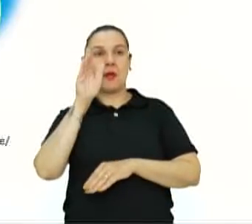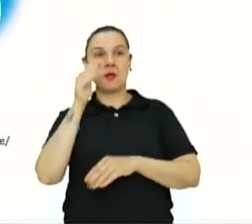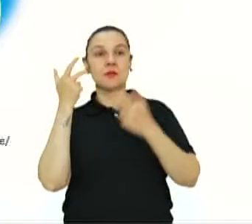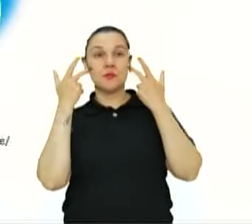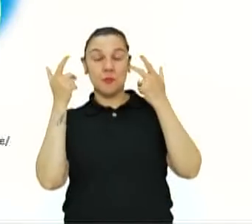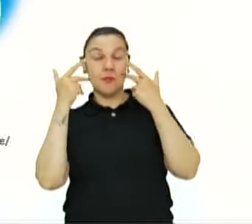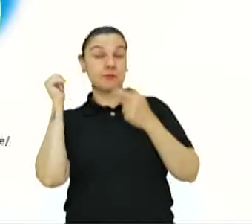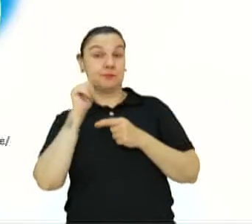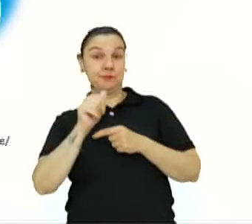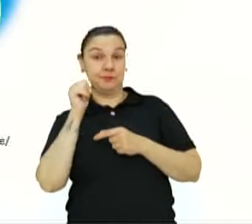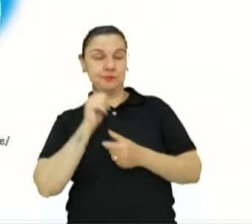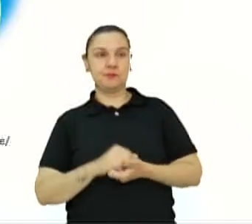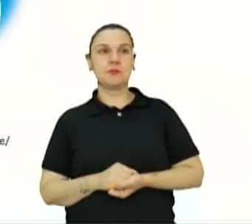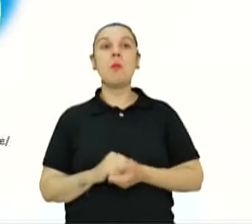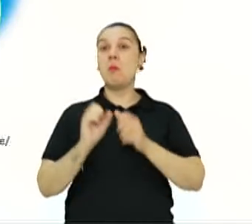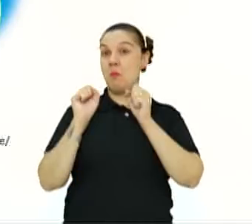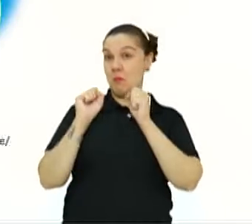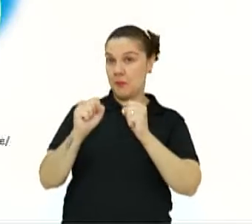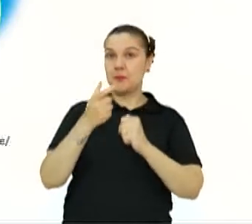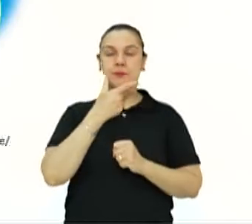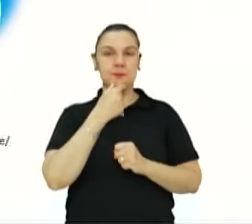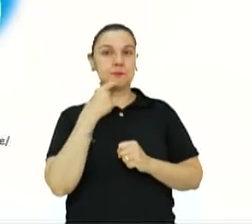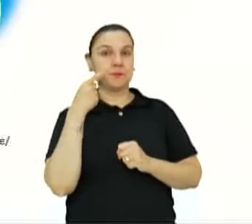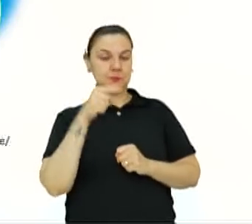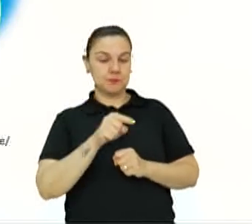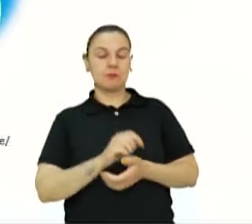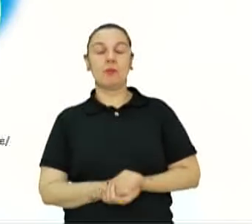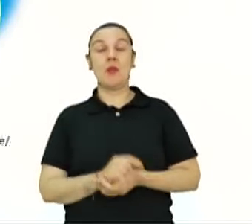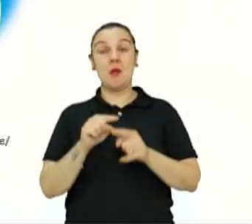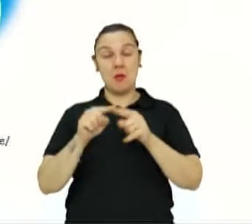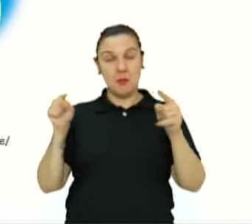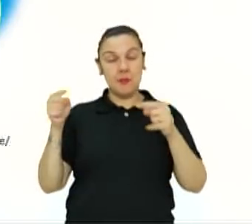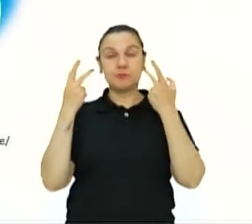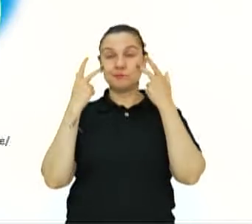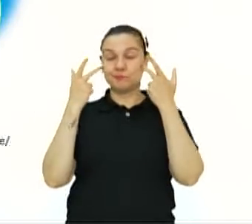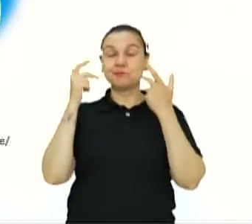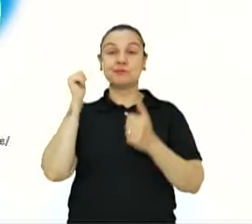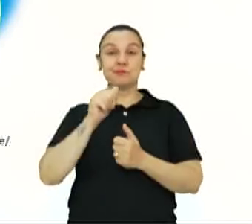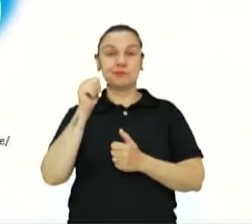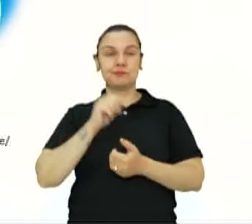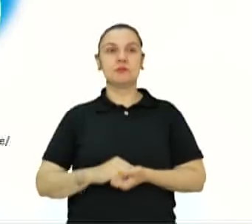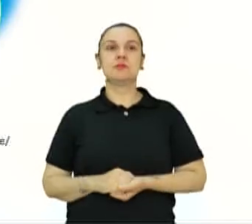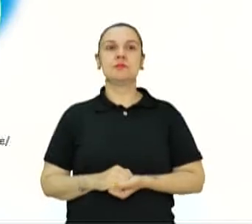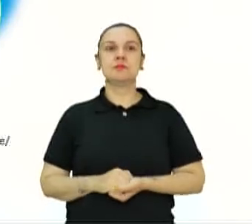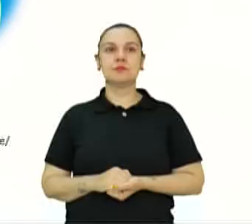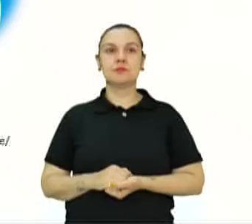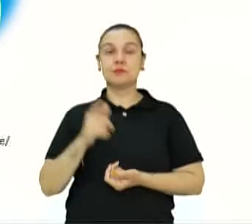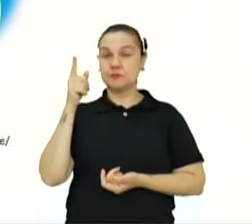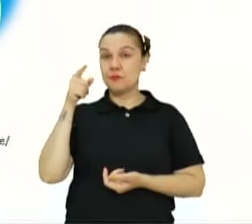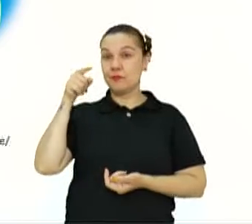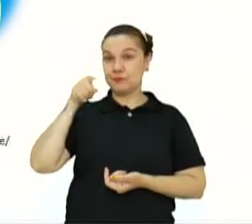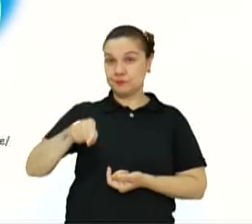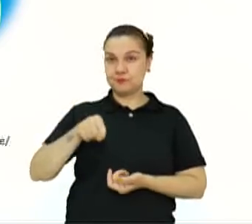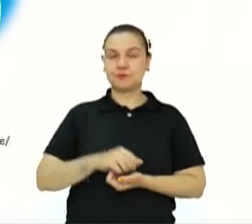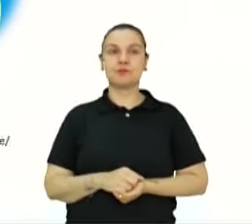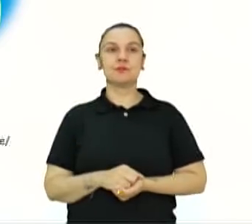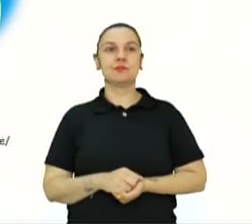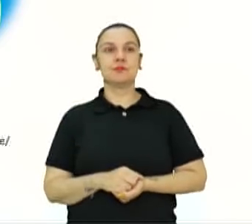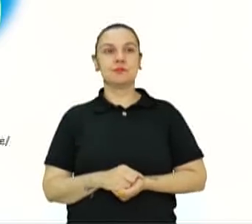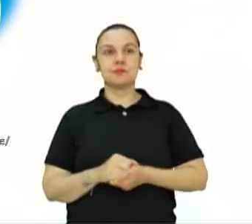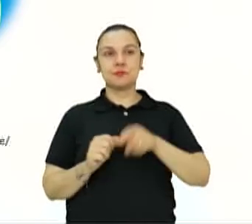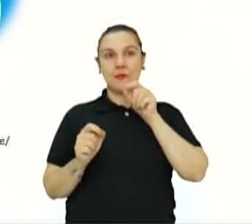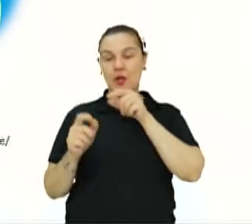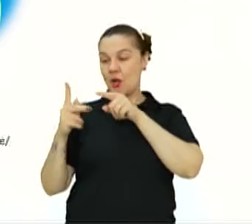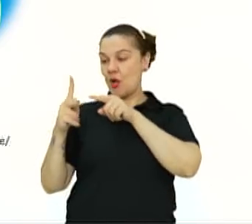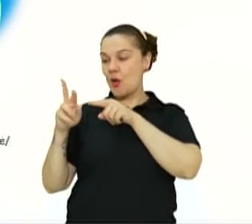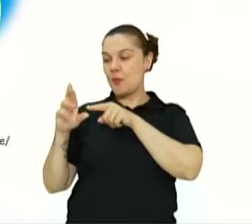comum nas mulheres, tá? Pode sim acontecer em homem, mas é mais comum em mulher. Então, é um protozoário. O protozoário